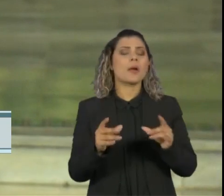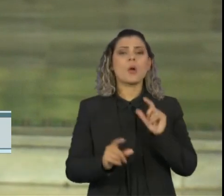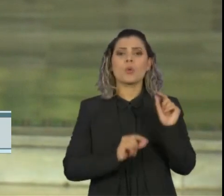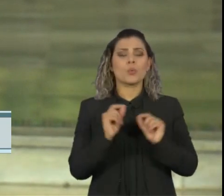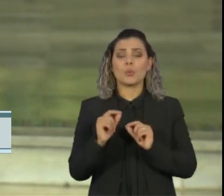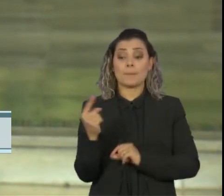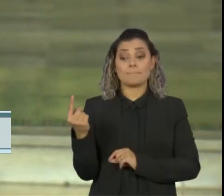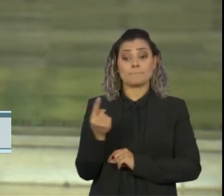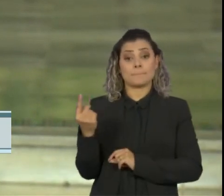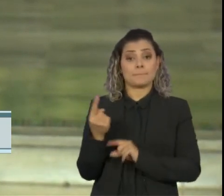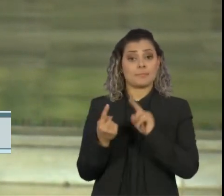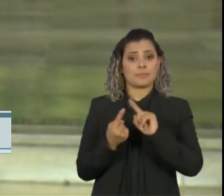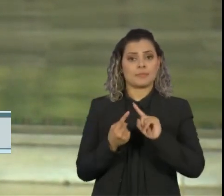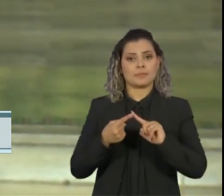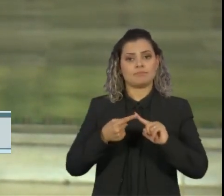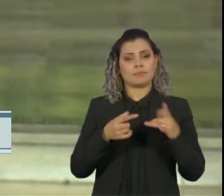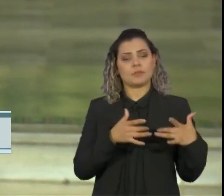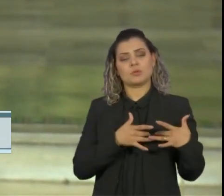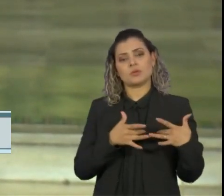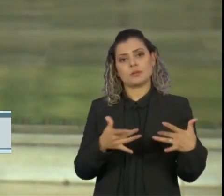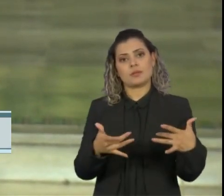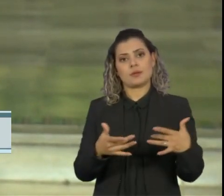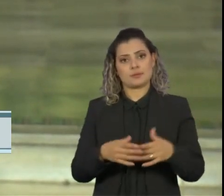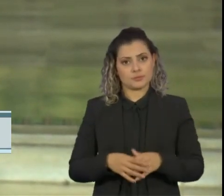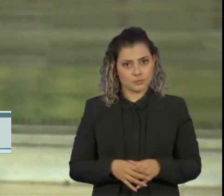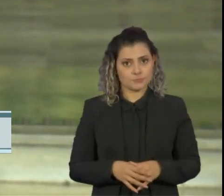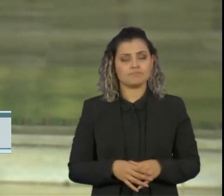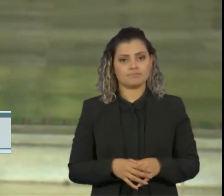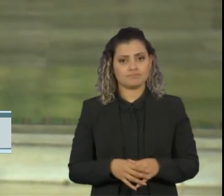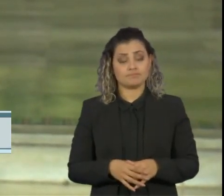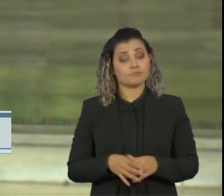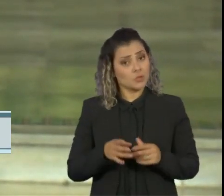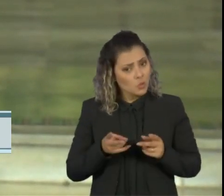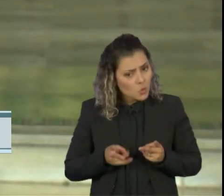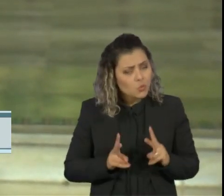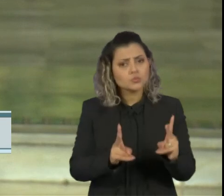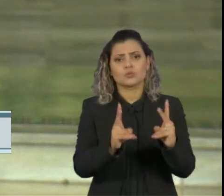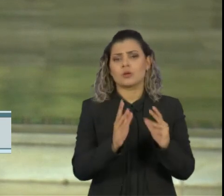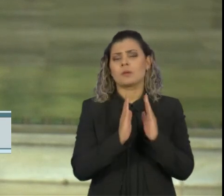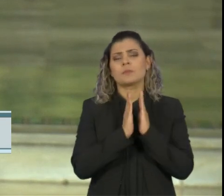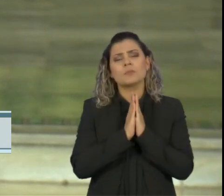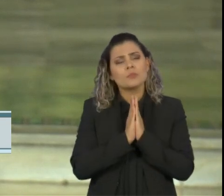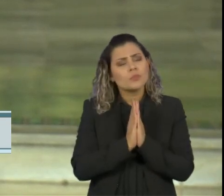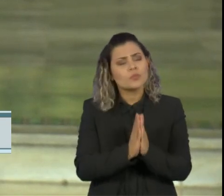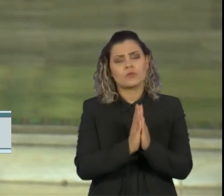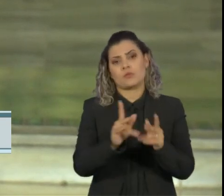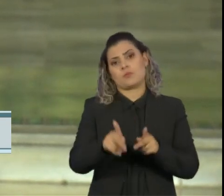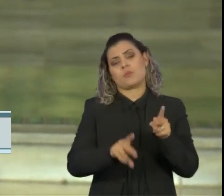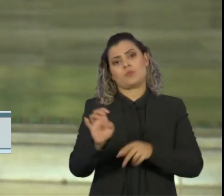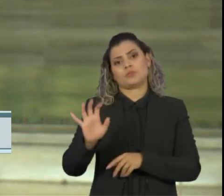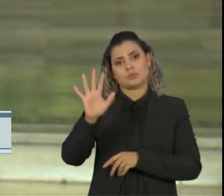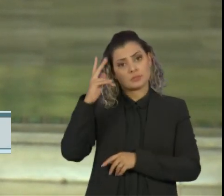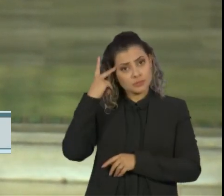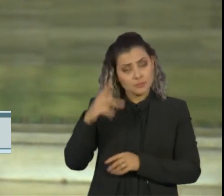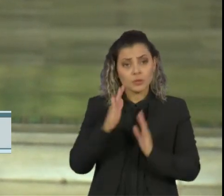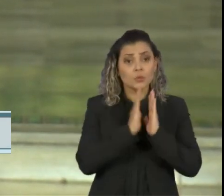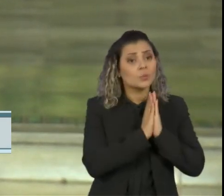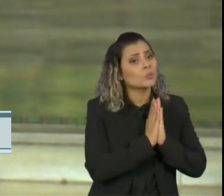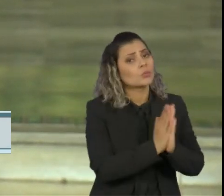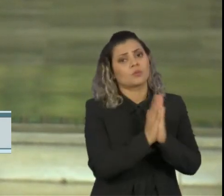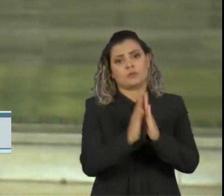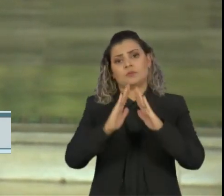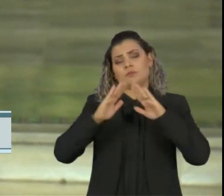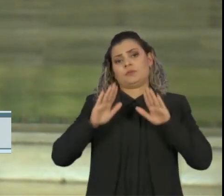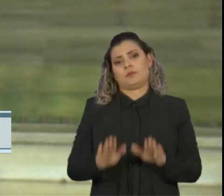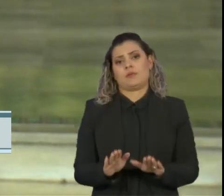primeira mensagem é de solidariedade. Continuar fazendo o apelo à população do Estado de São Paulo para que fique